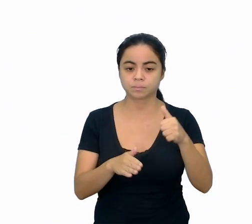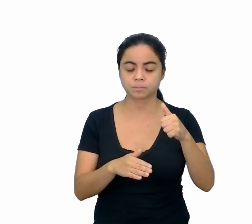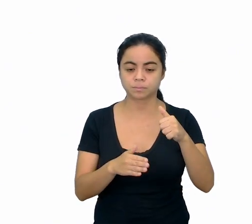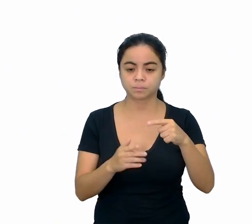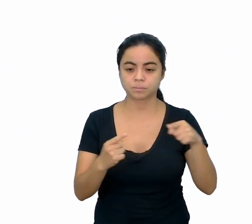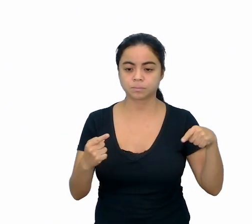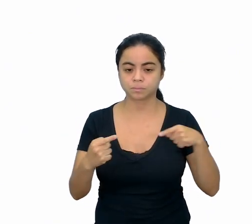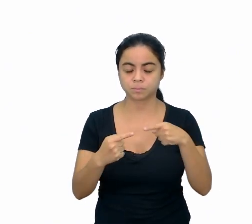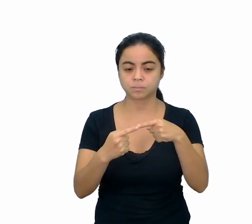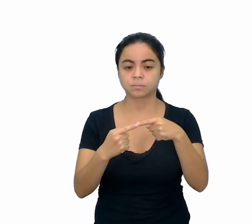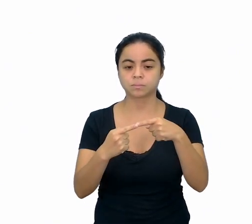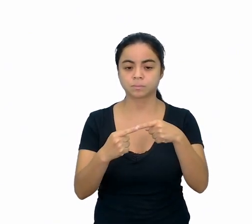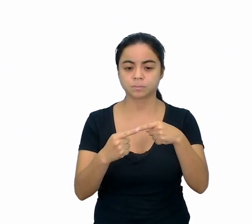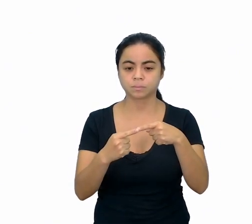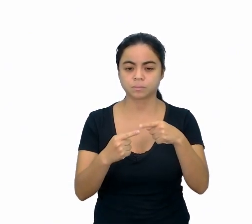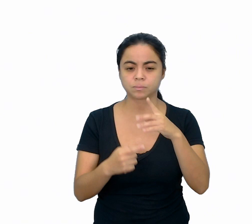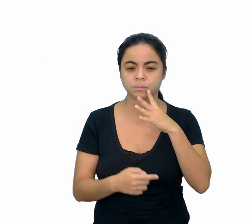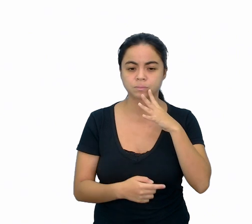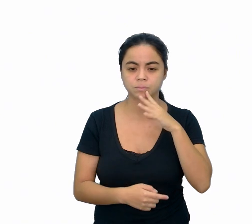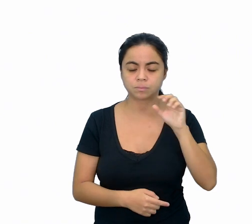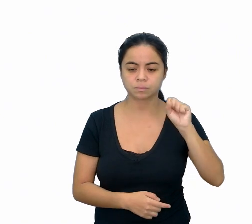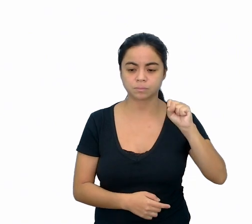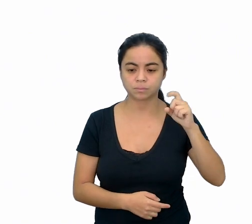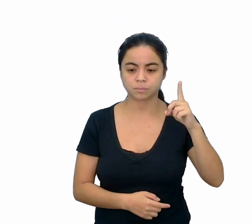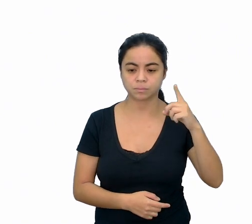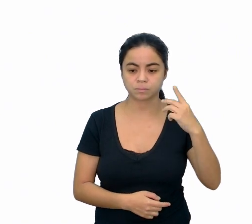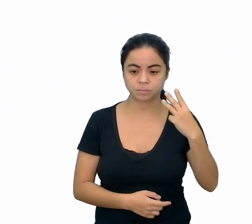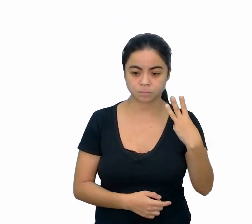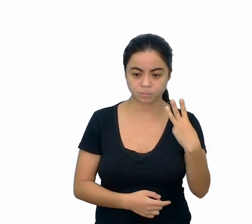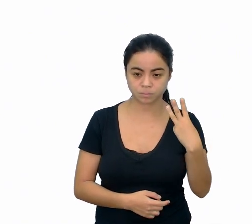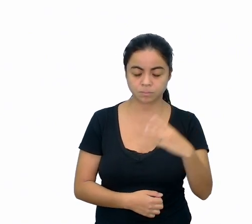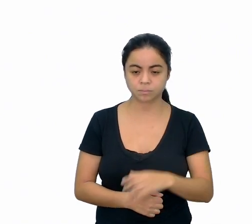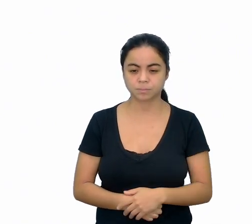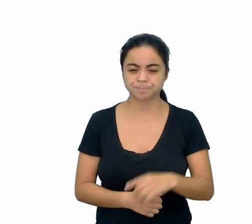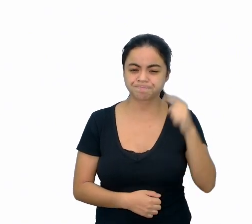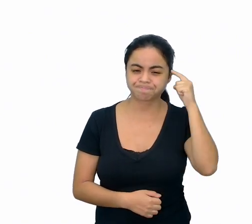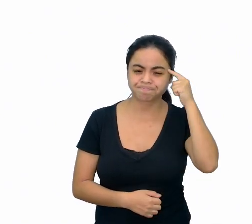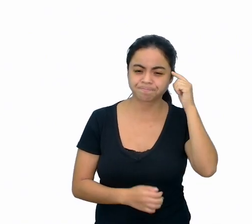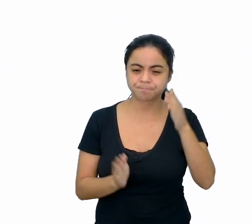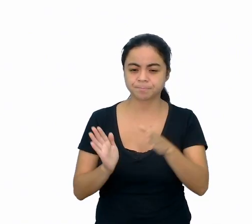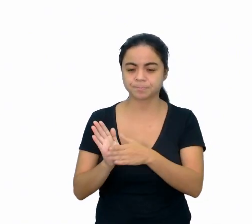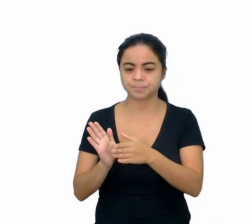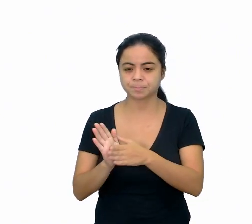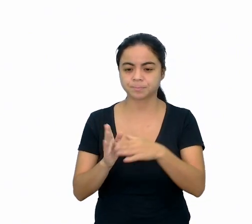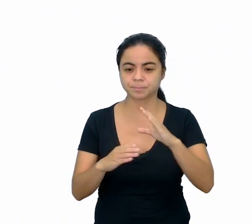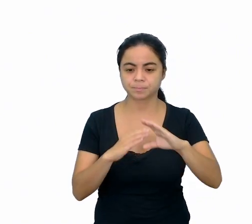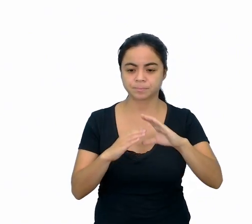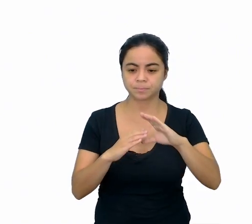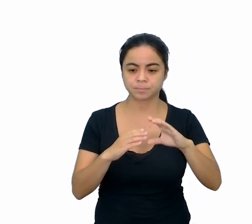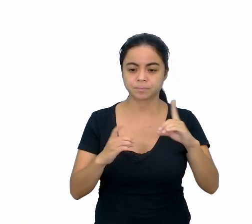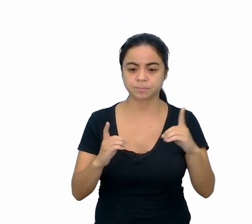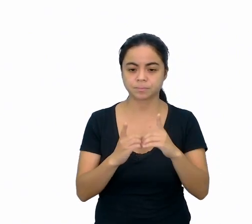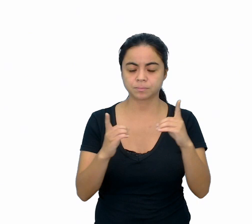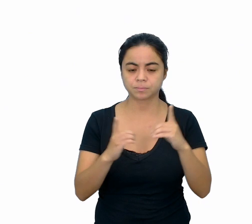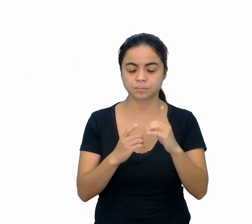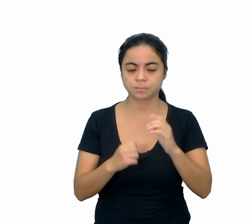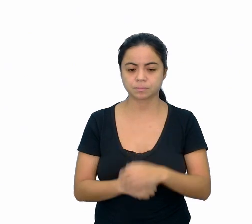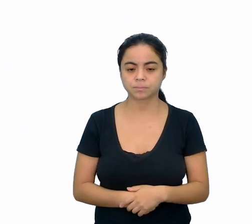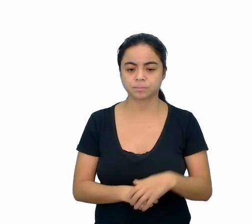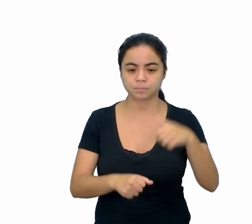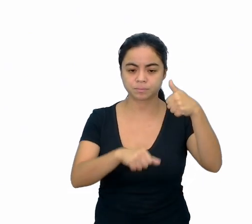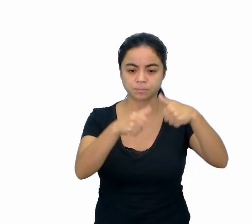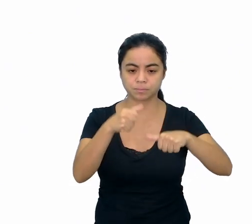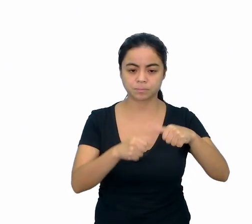é conhecer a sequência didática 3, considerando os seus propósitos comunicativos e didáticos.